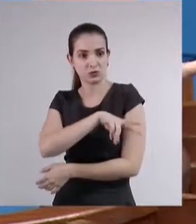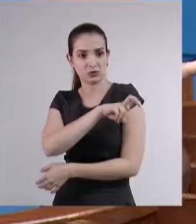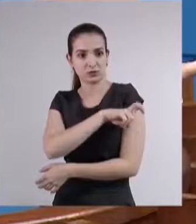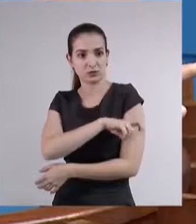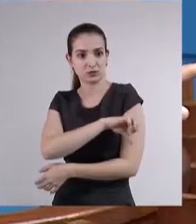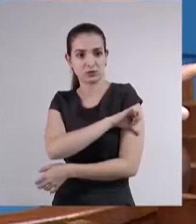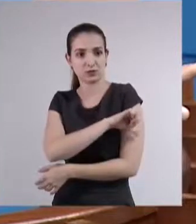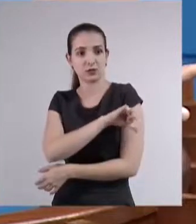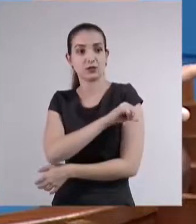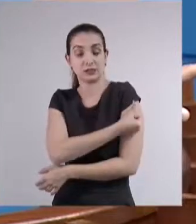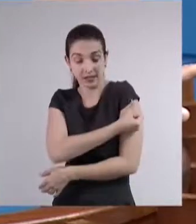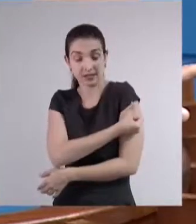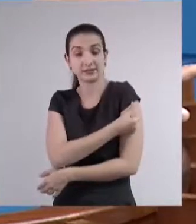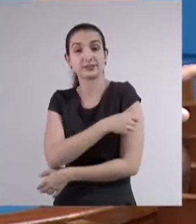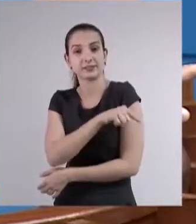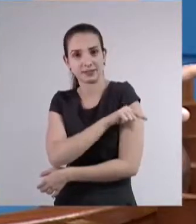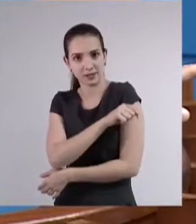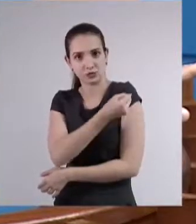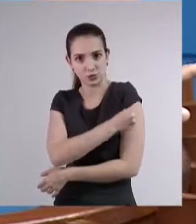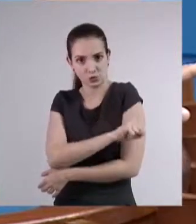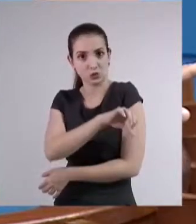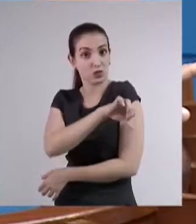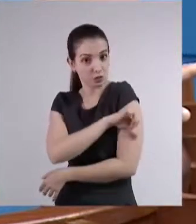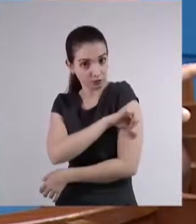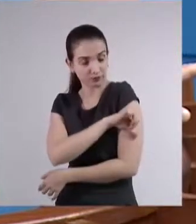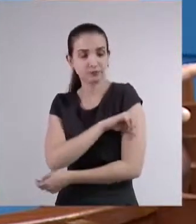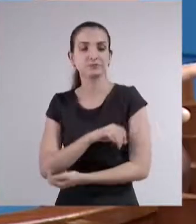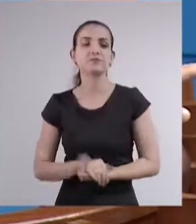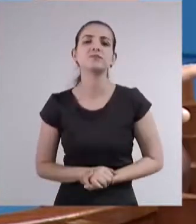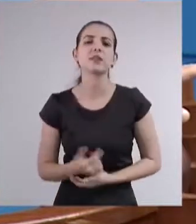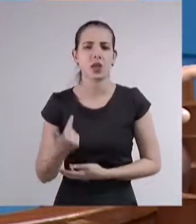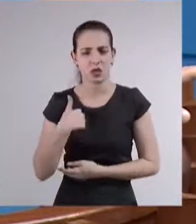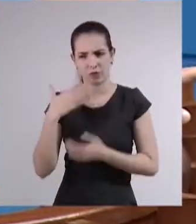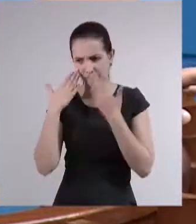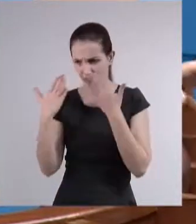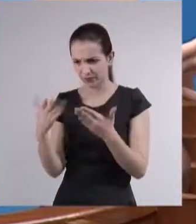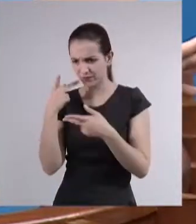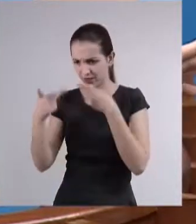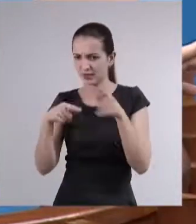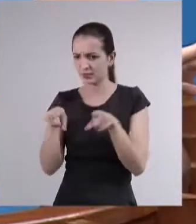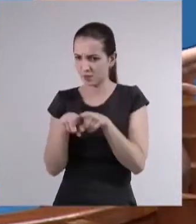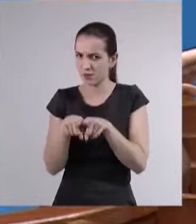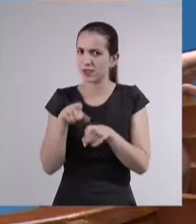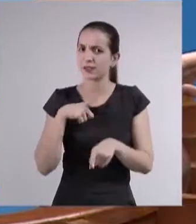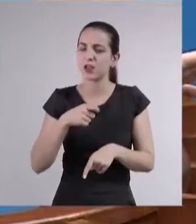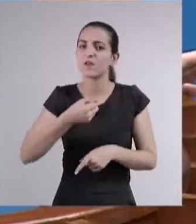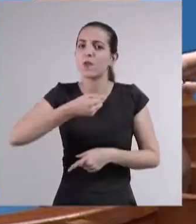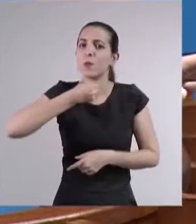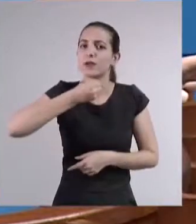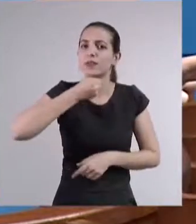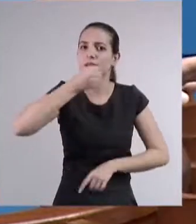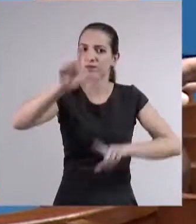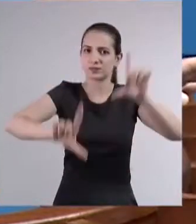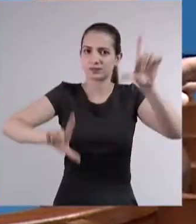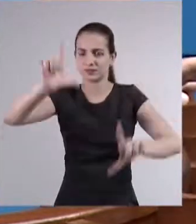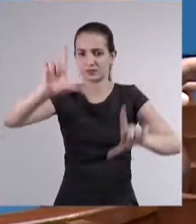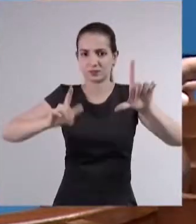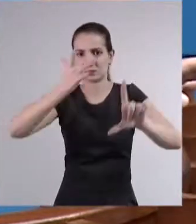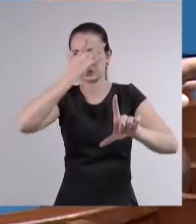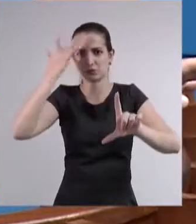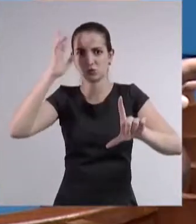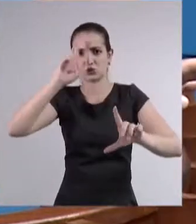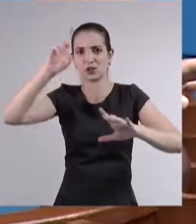está colocada por ele. Isso aí eu ouvi ele falar, inclusive, numa entrevista para os empresários